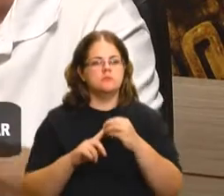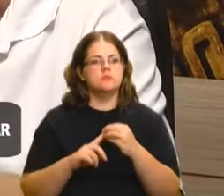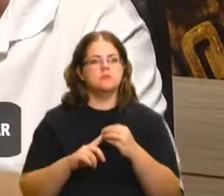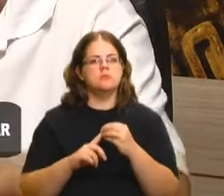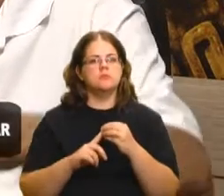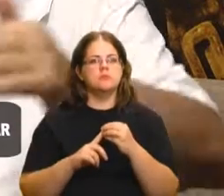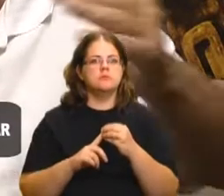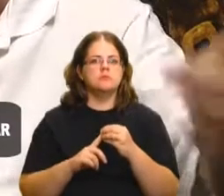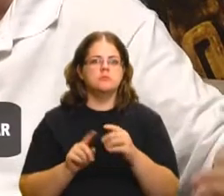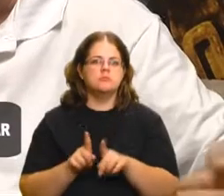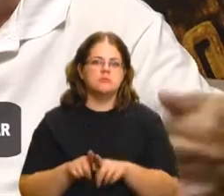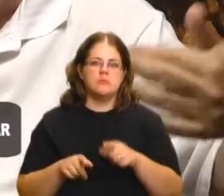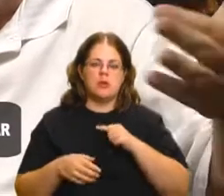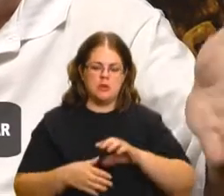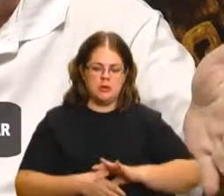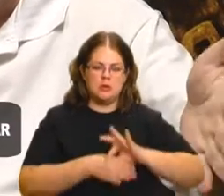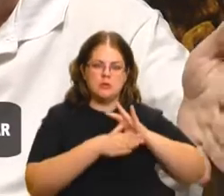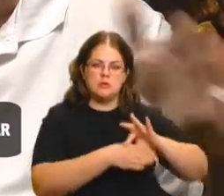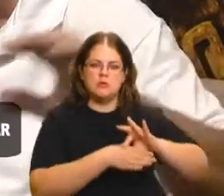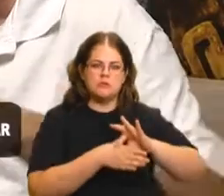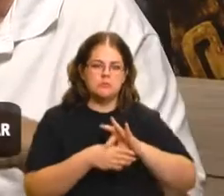principalmente entre lideranças